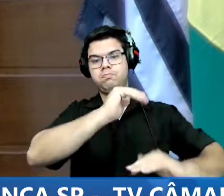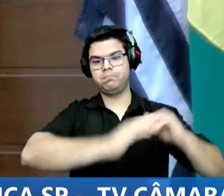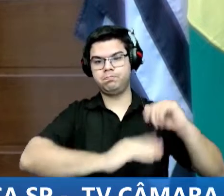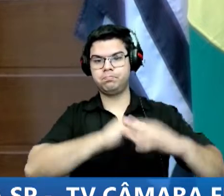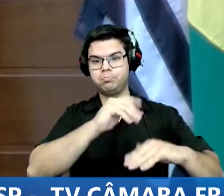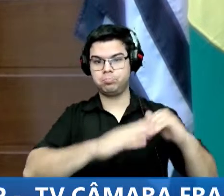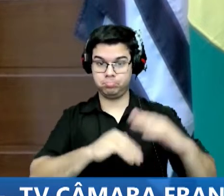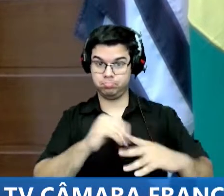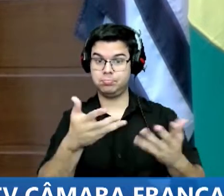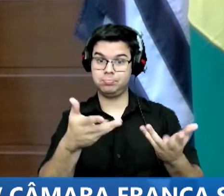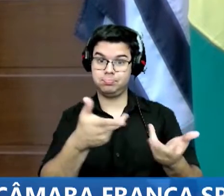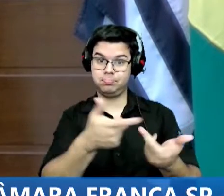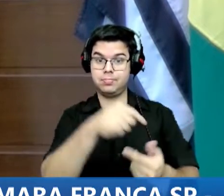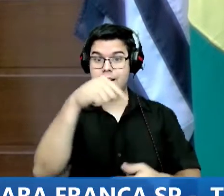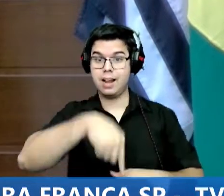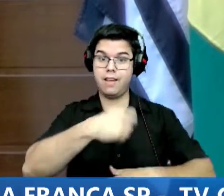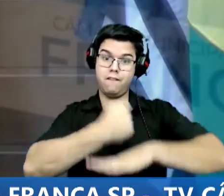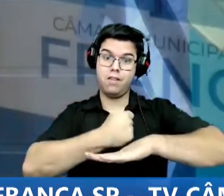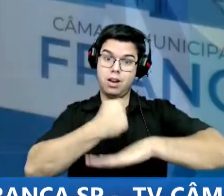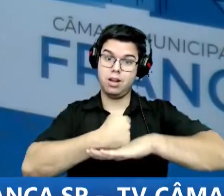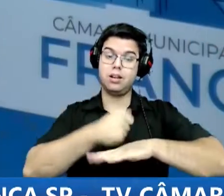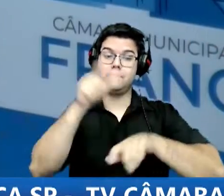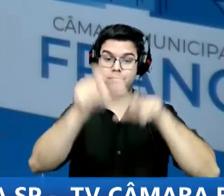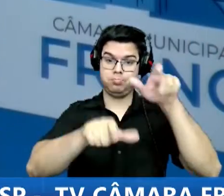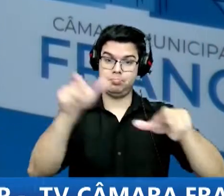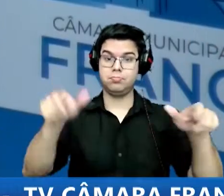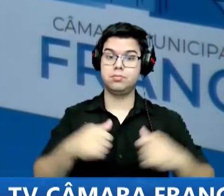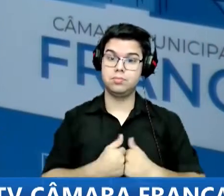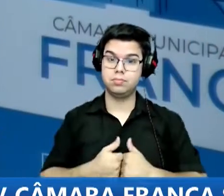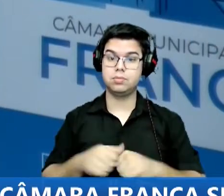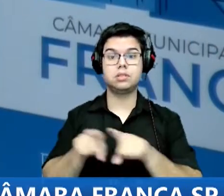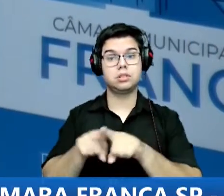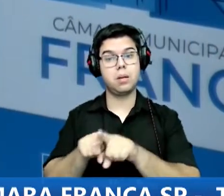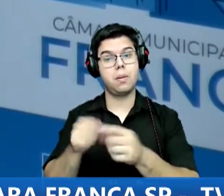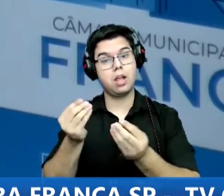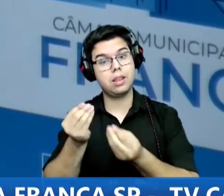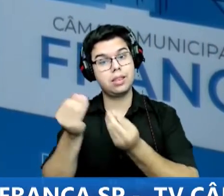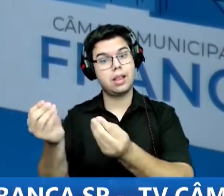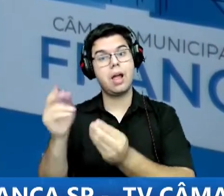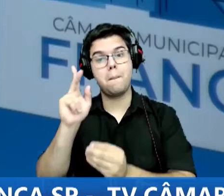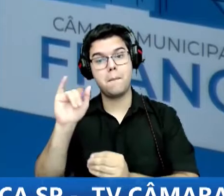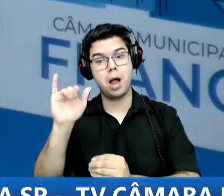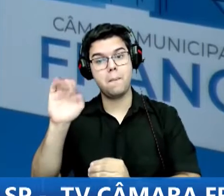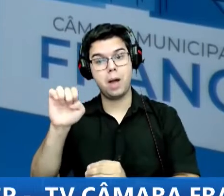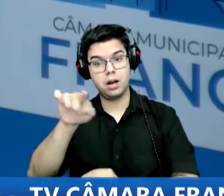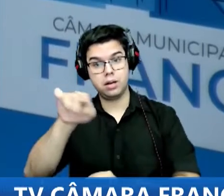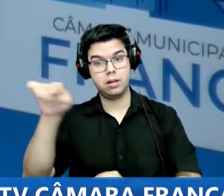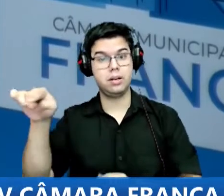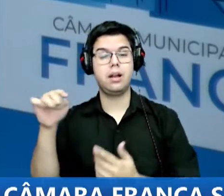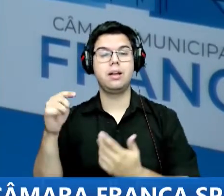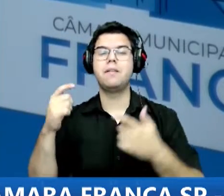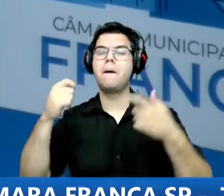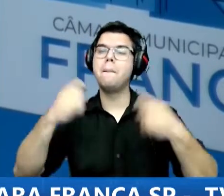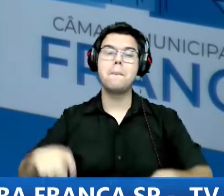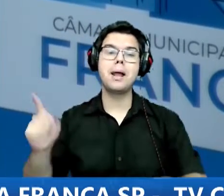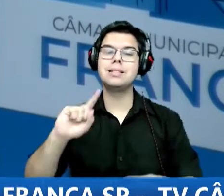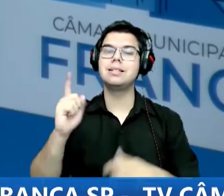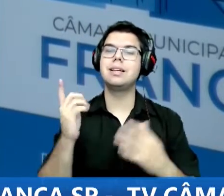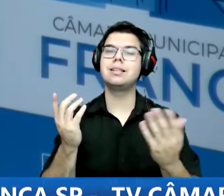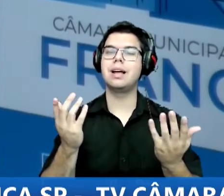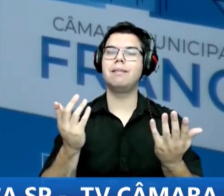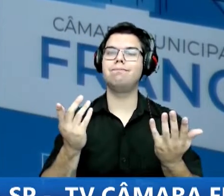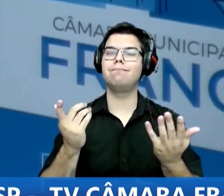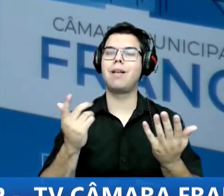francana, precisamos qualificar pais e mães, para que eles não precisem depois depender de